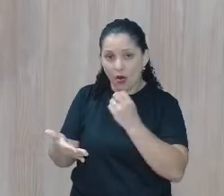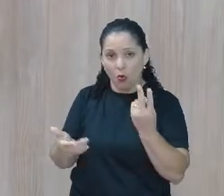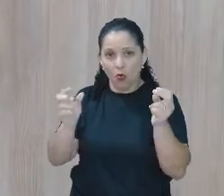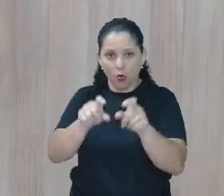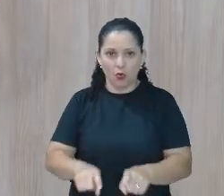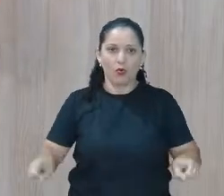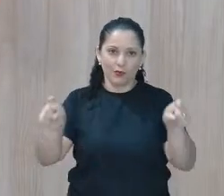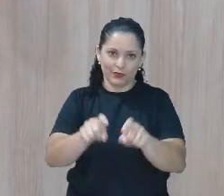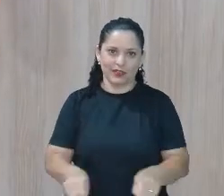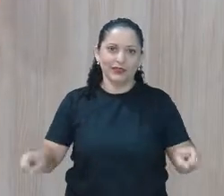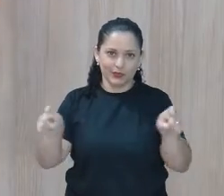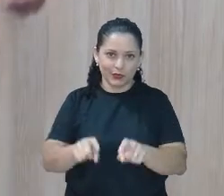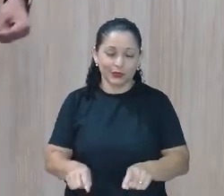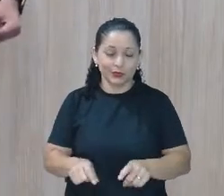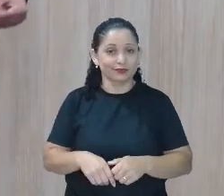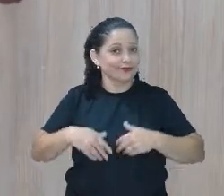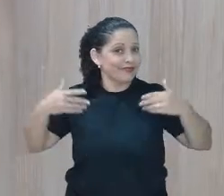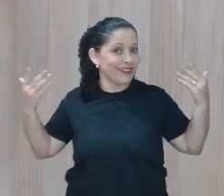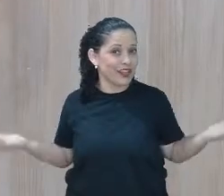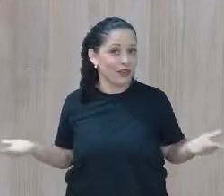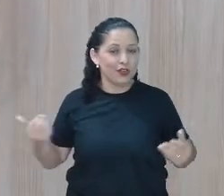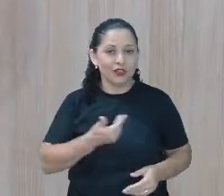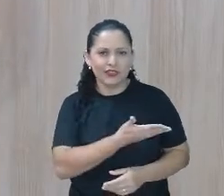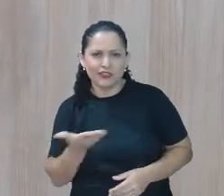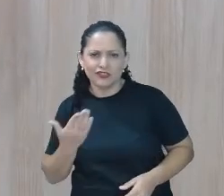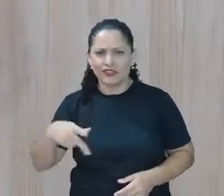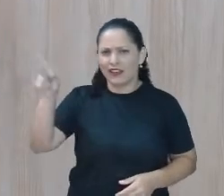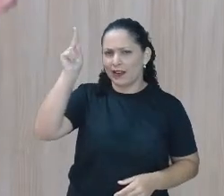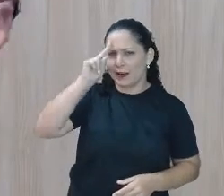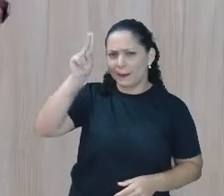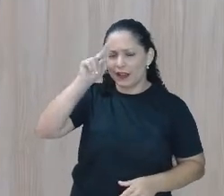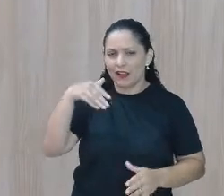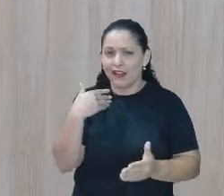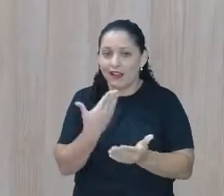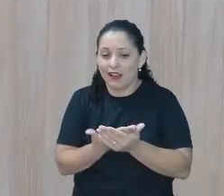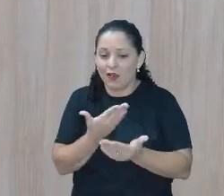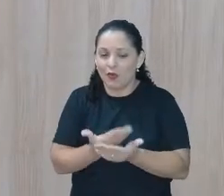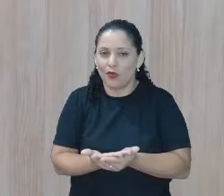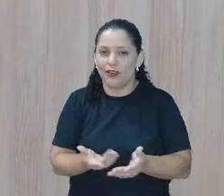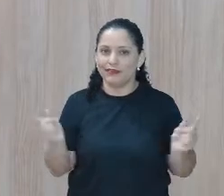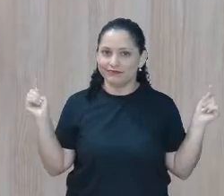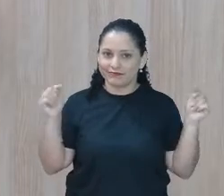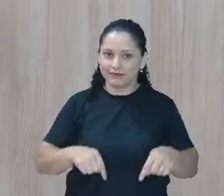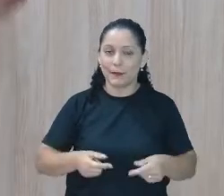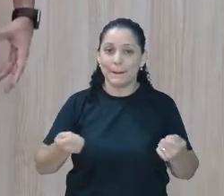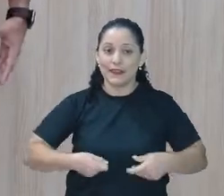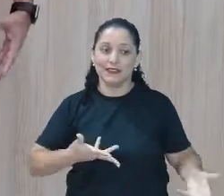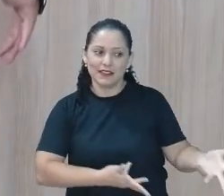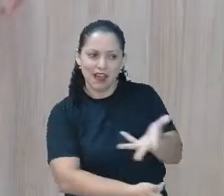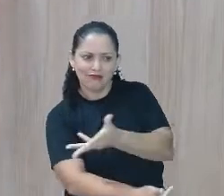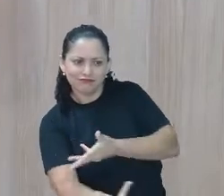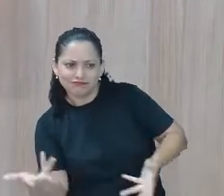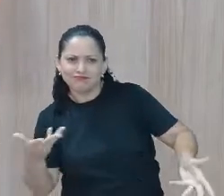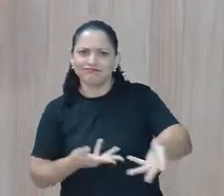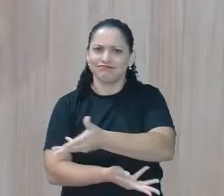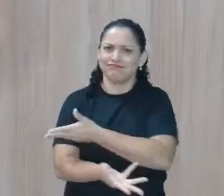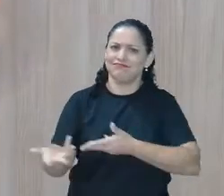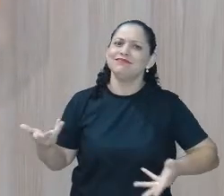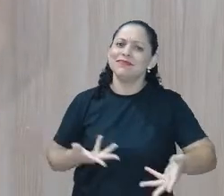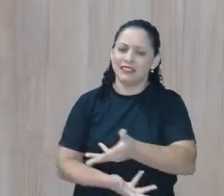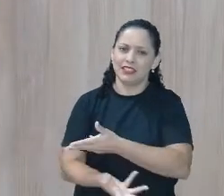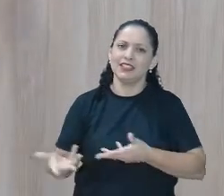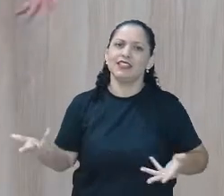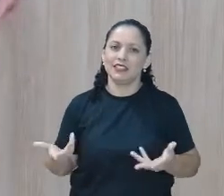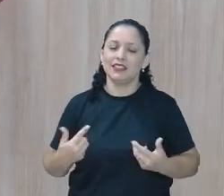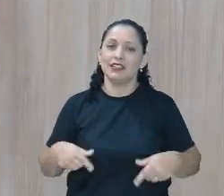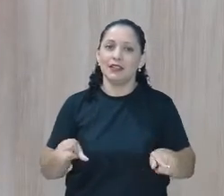tá bom? Então, lembre-se que essa aula daqui você precisa interagir, certo? Ao